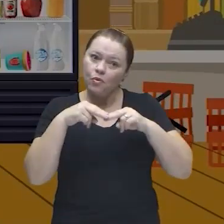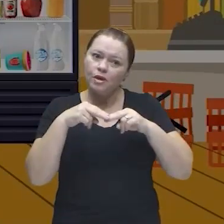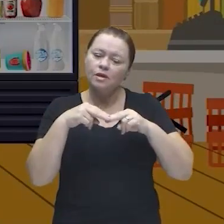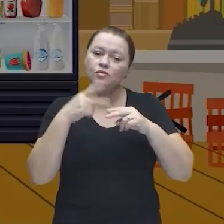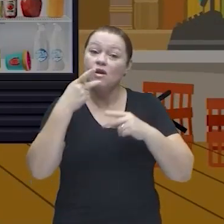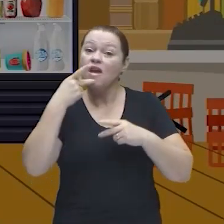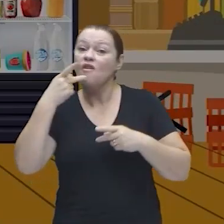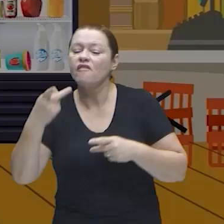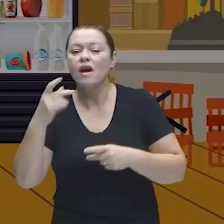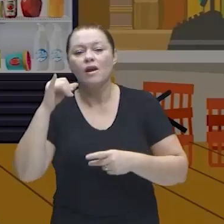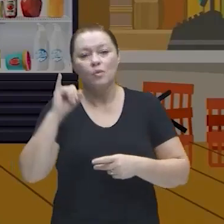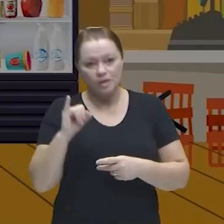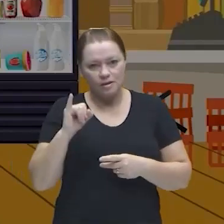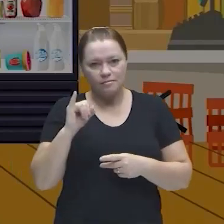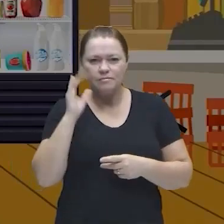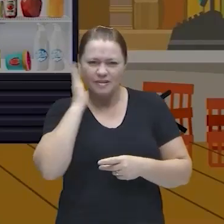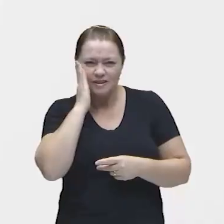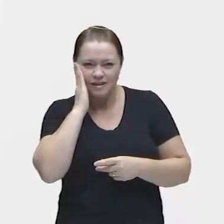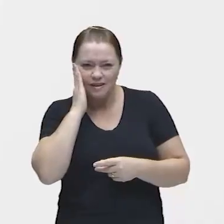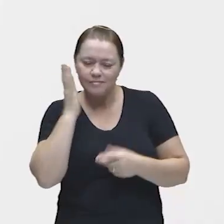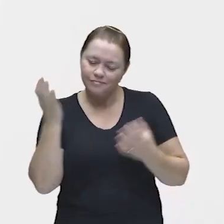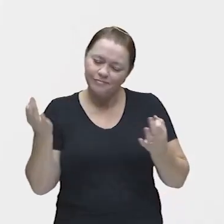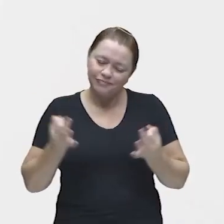Ótimo! Agora observem aqui comigo.